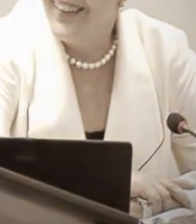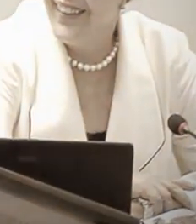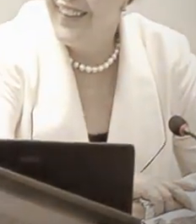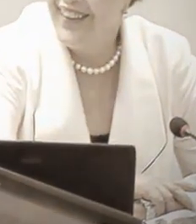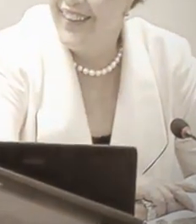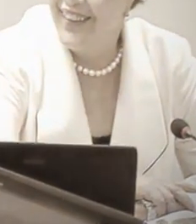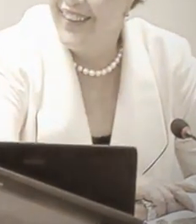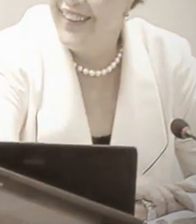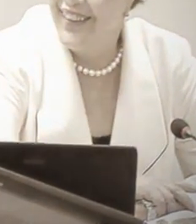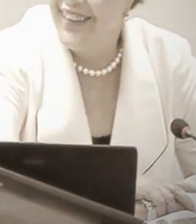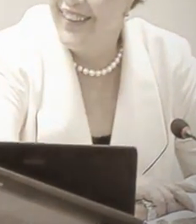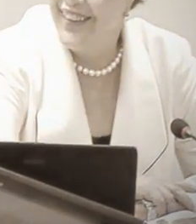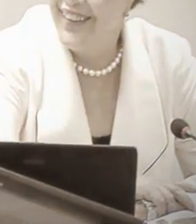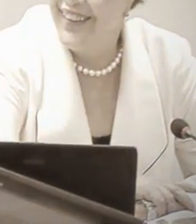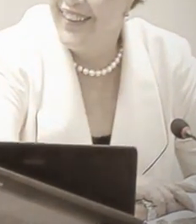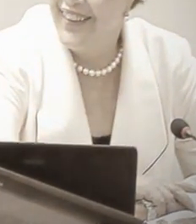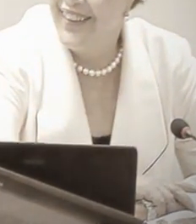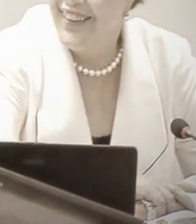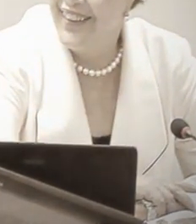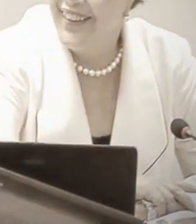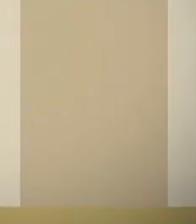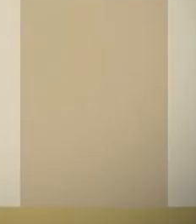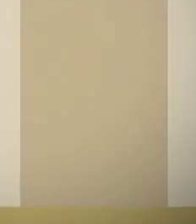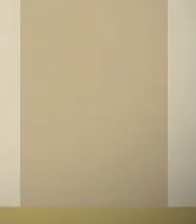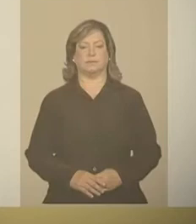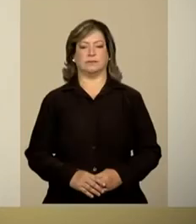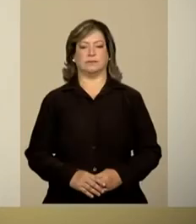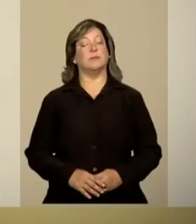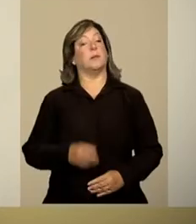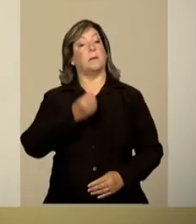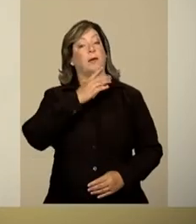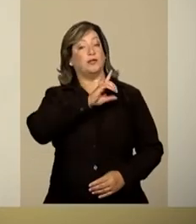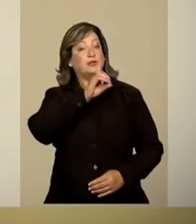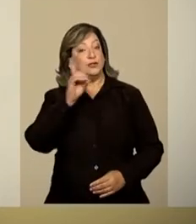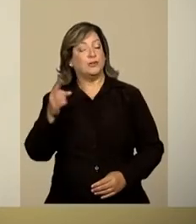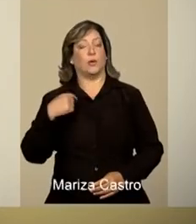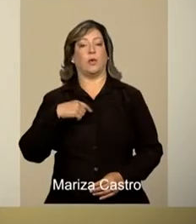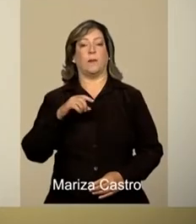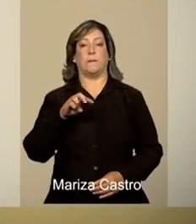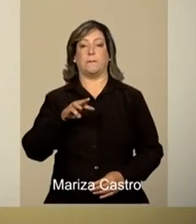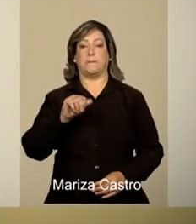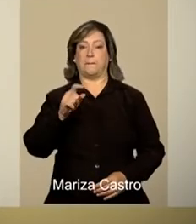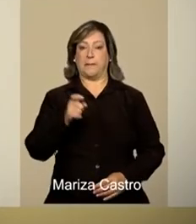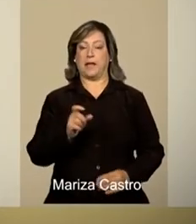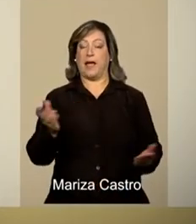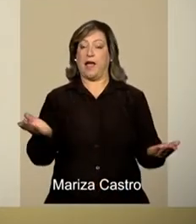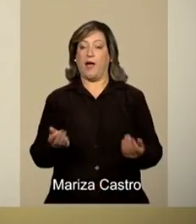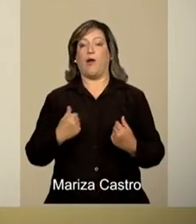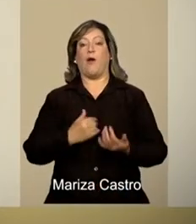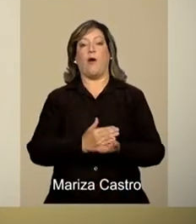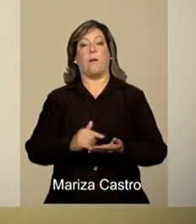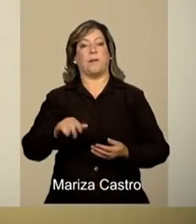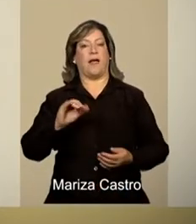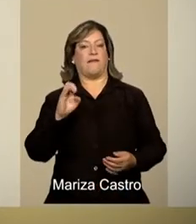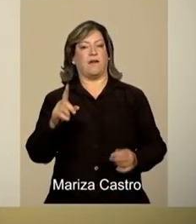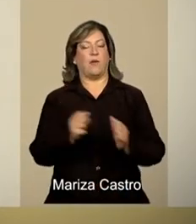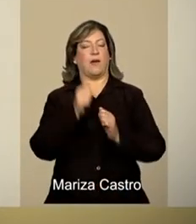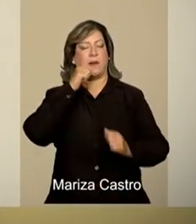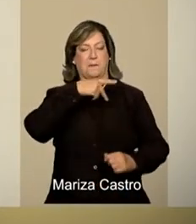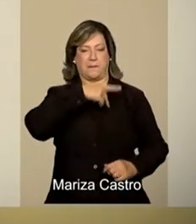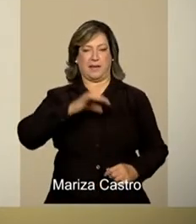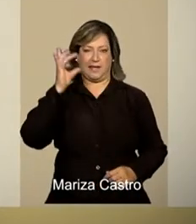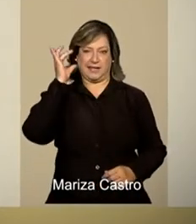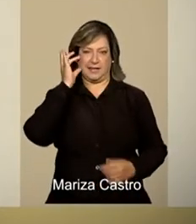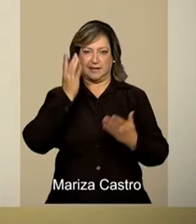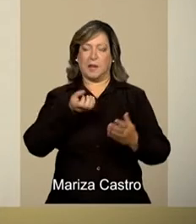um café com a Presidenta Olá bom dia eu sou Marcos Gonçalves e começa agora mais um café com a presidenta